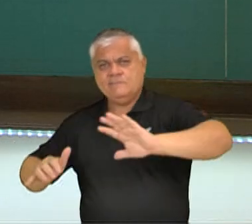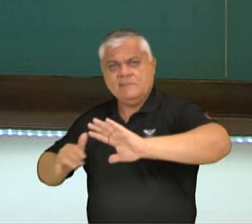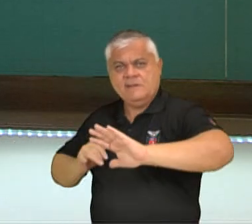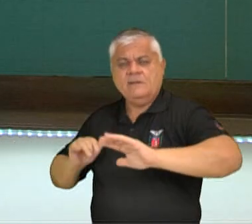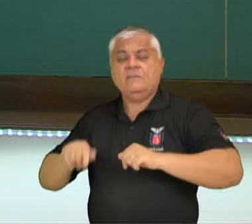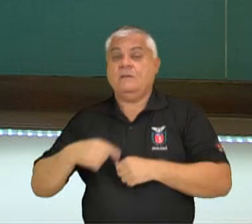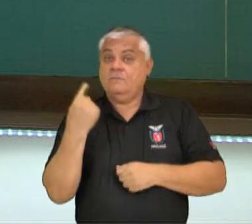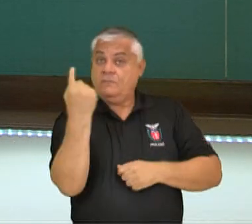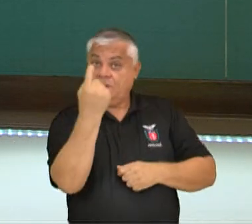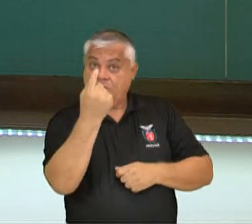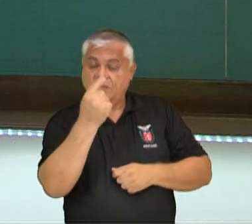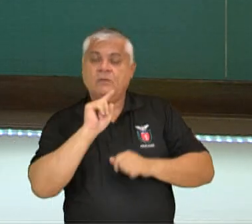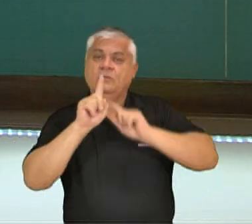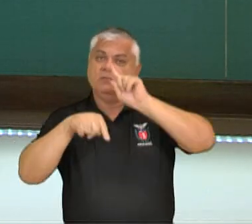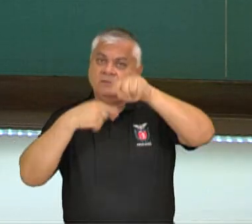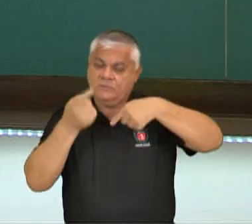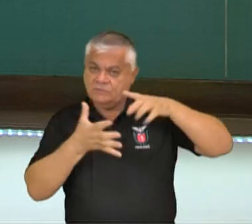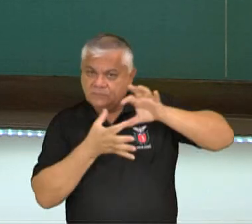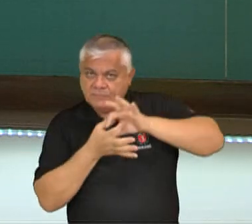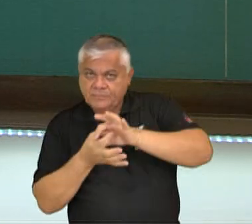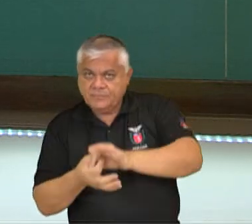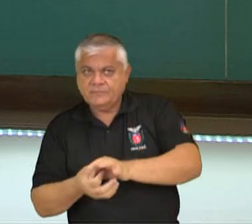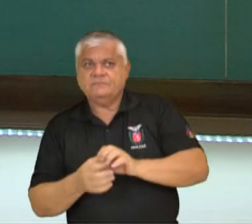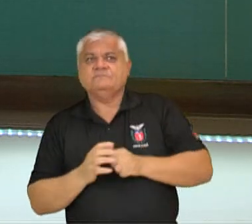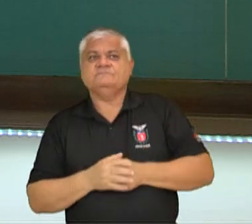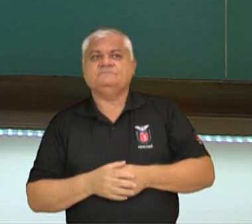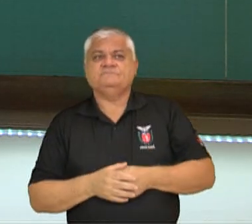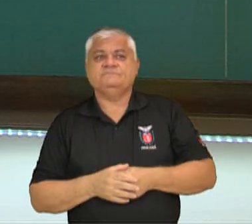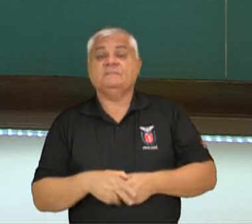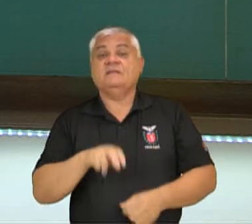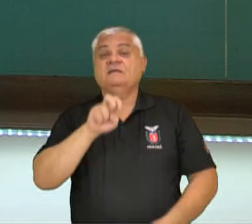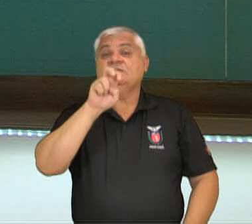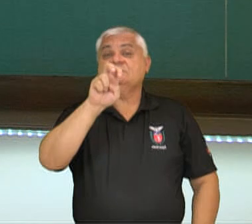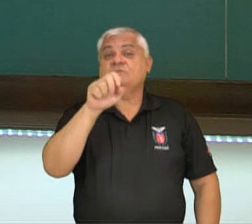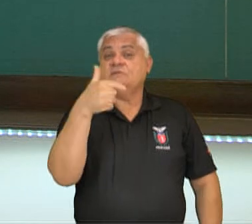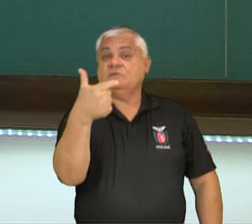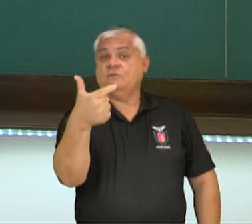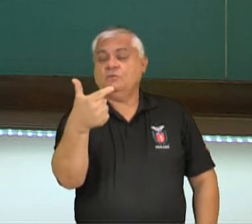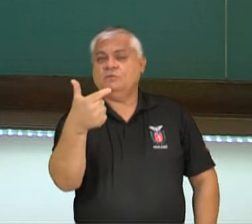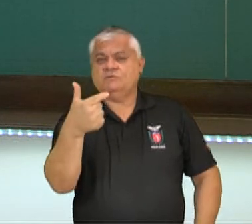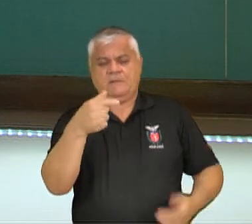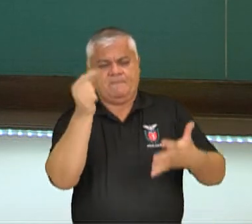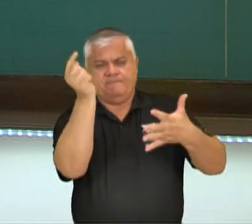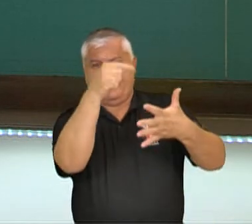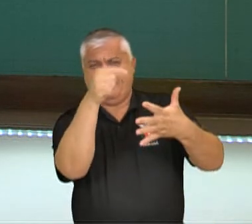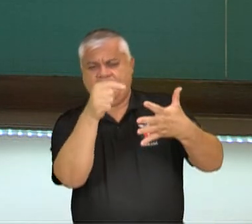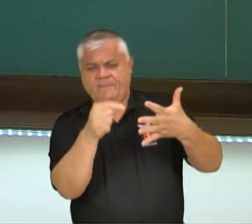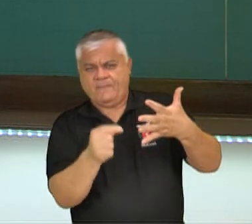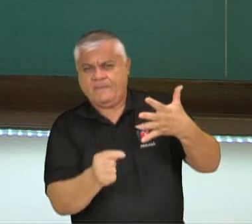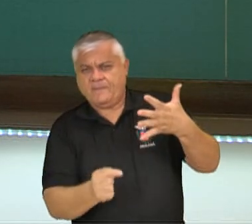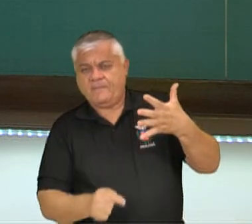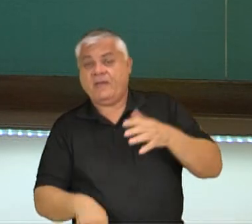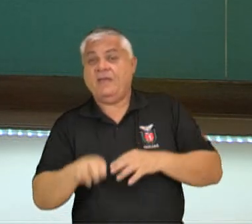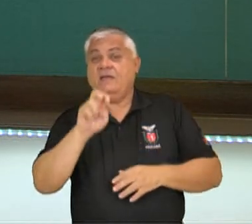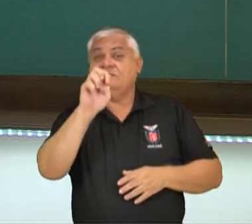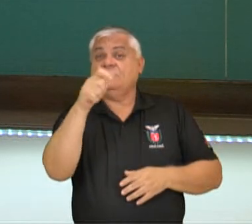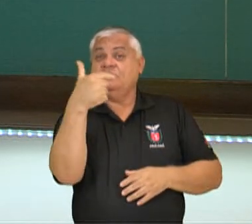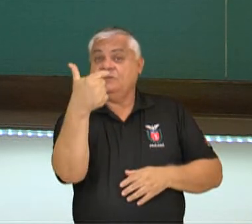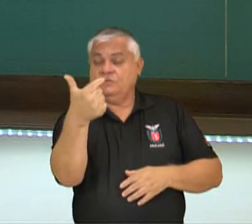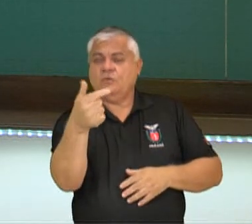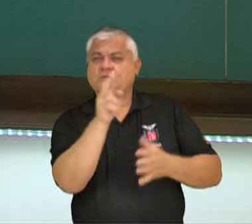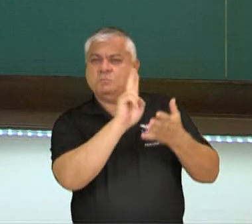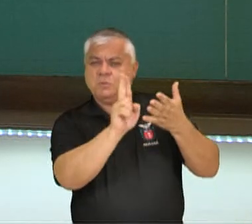depois encaixar os outros golpes, tá? São 52 golpes da capoeira que estão escritos,